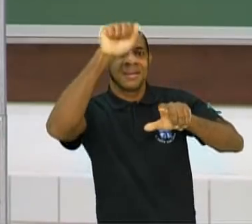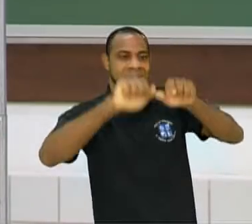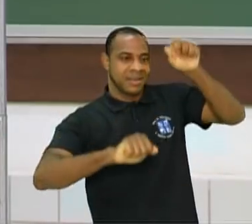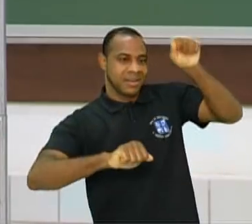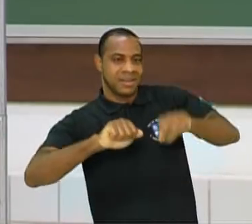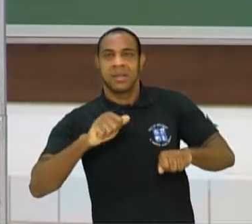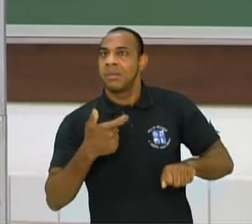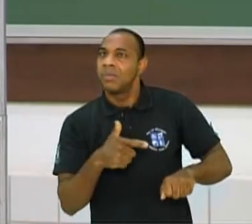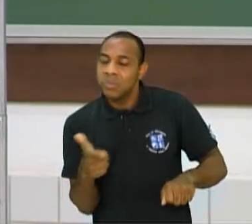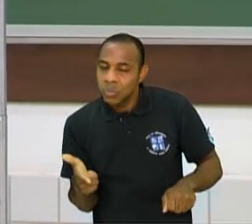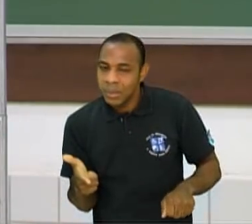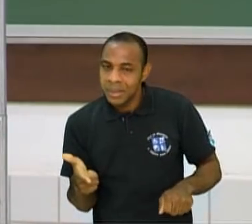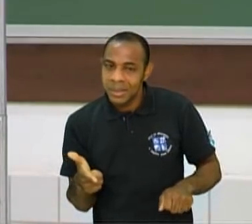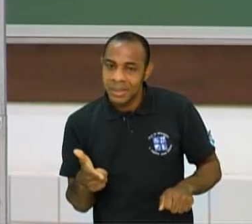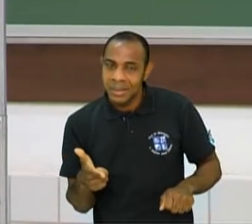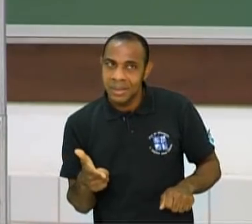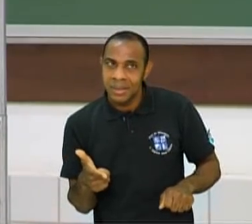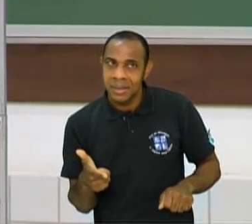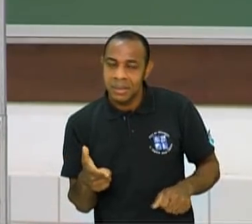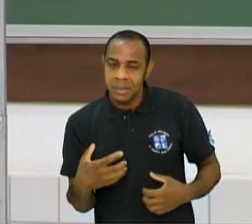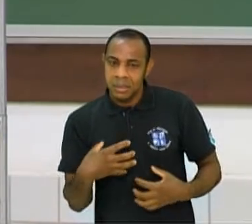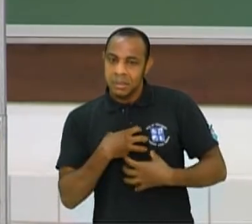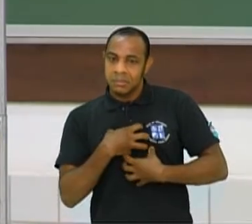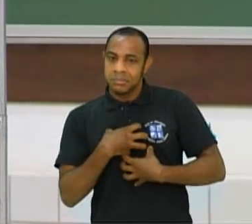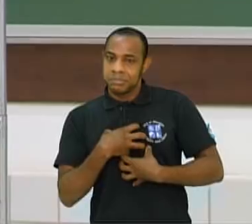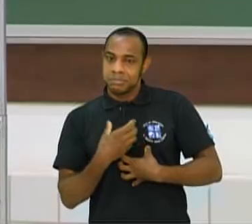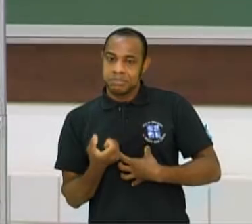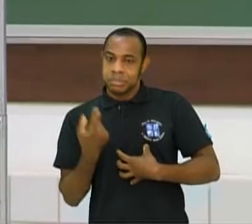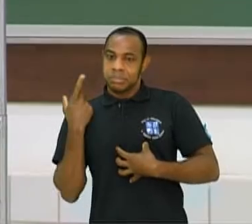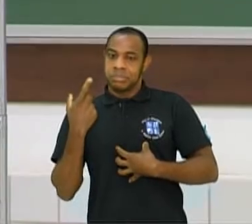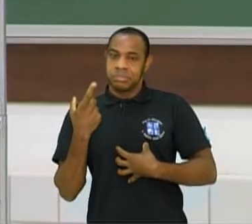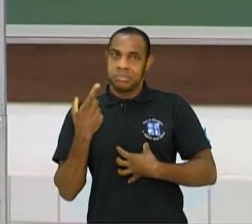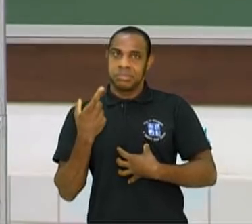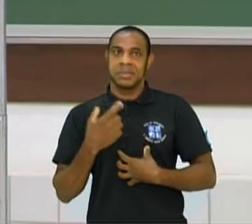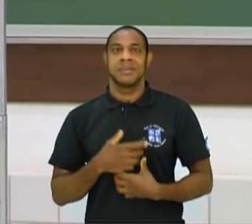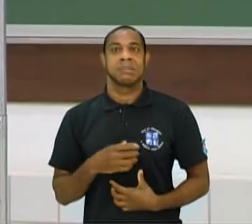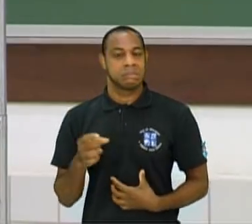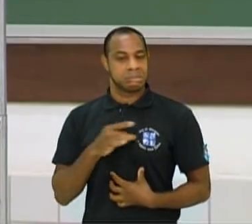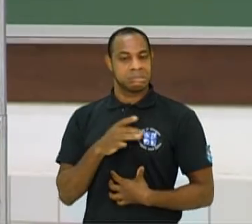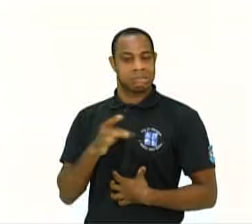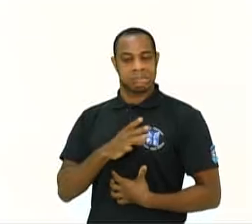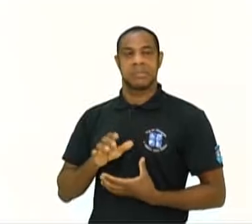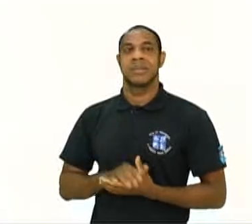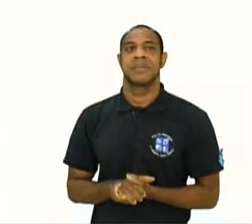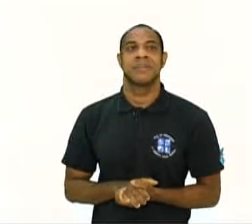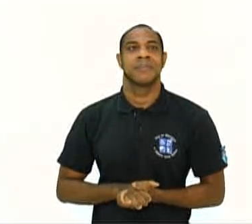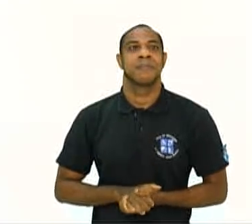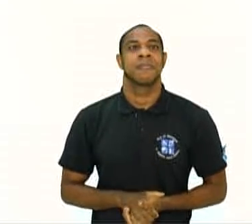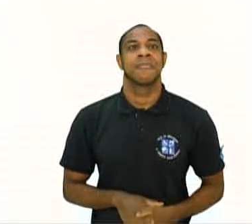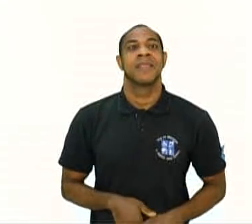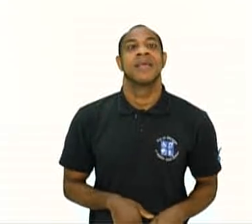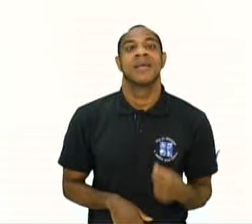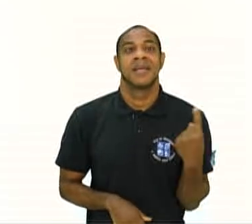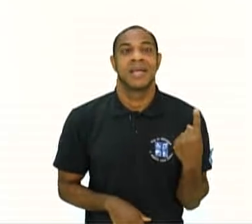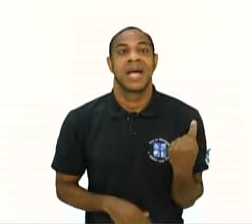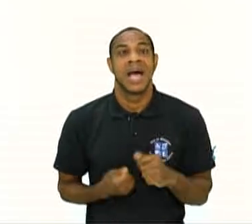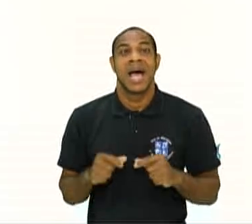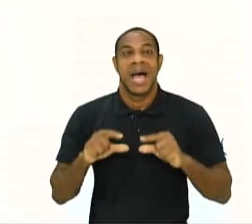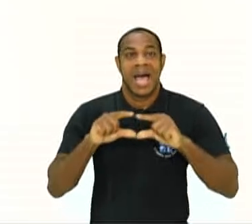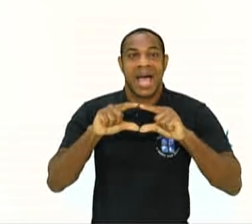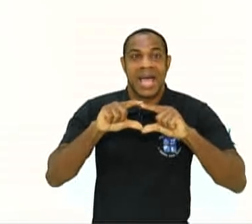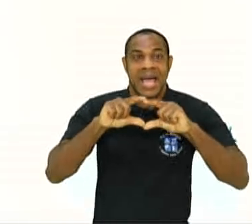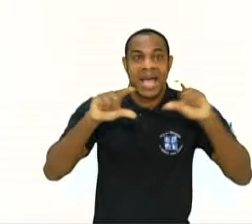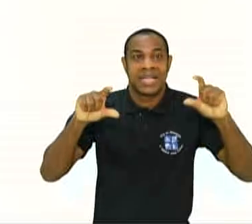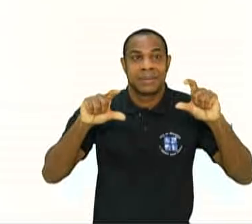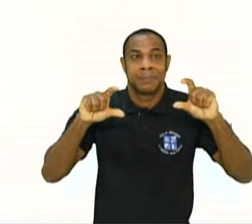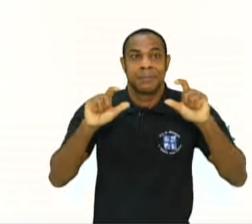paredes. Então é um pouco assustadora essa história, né? Mas vamos lá, number 1. As palavras ever